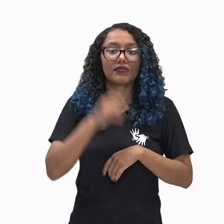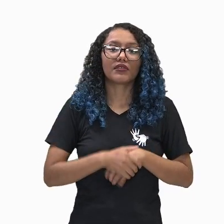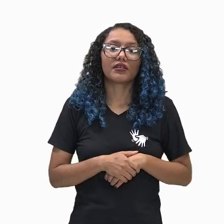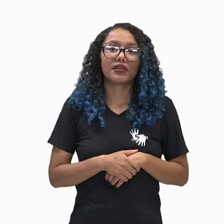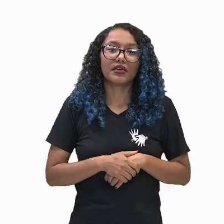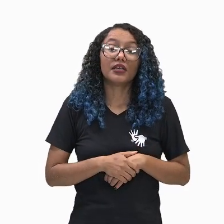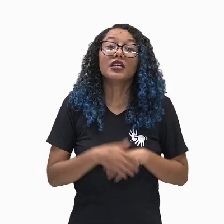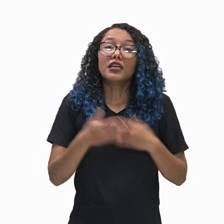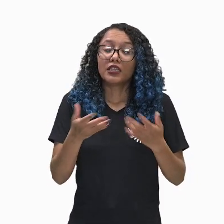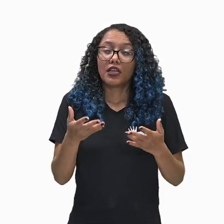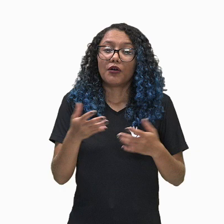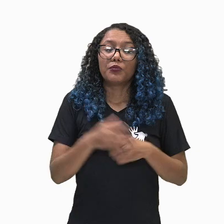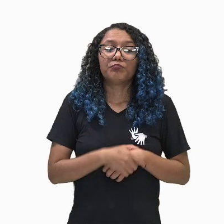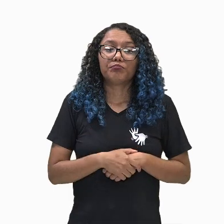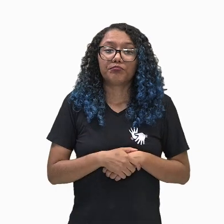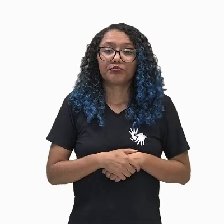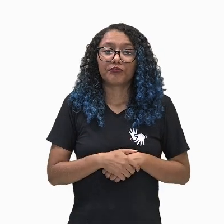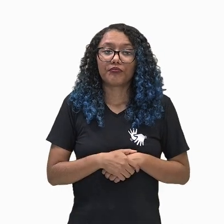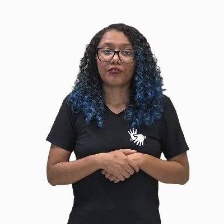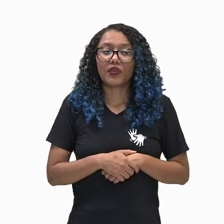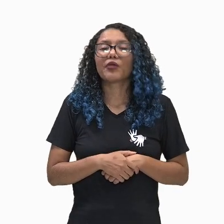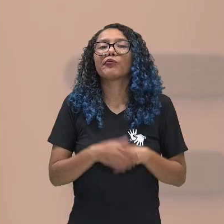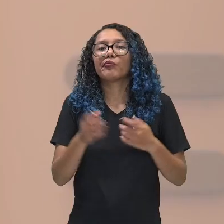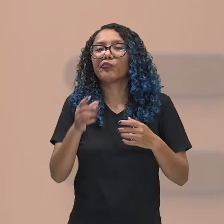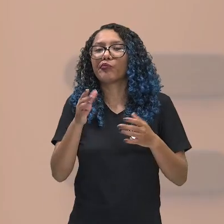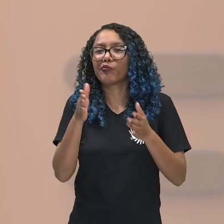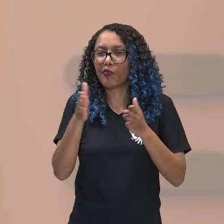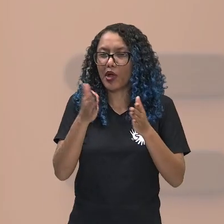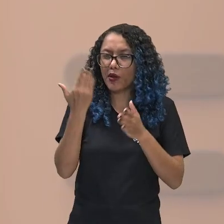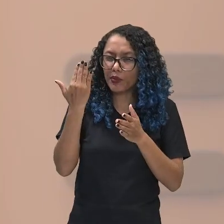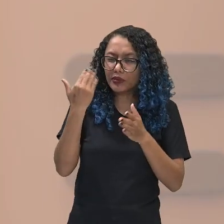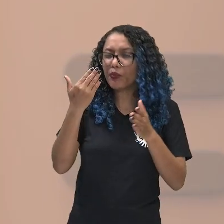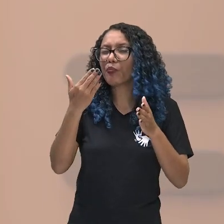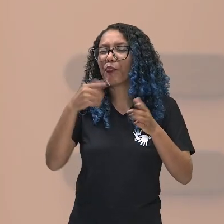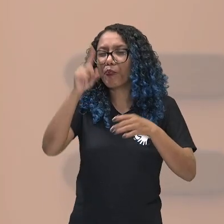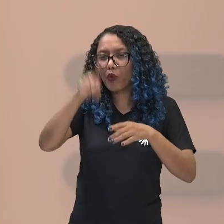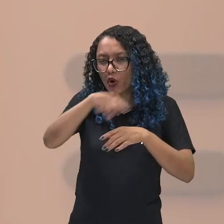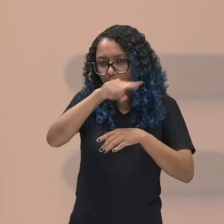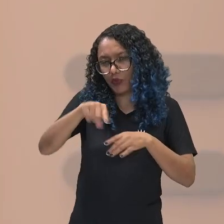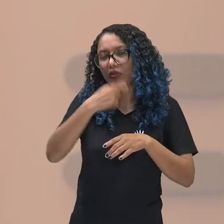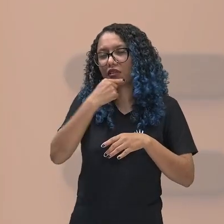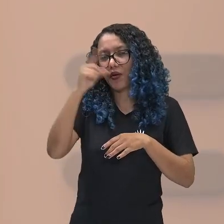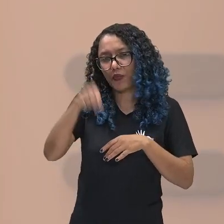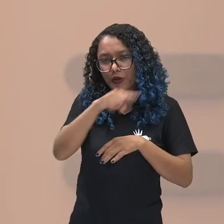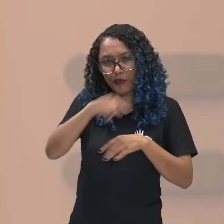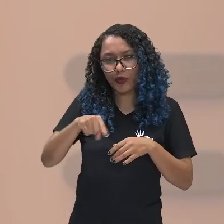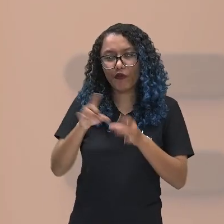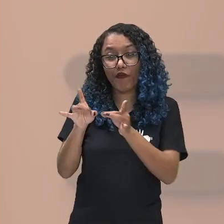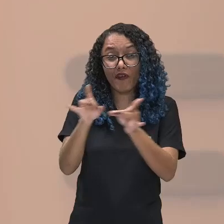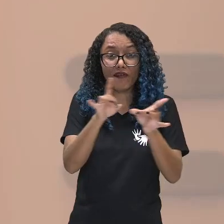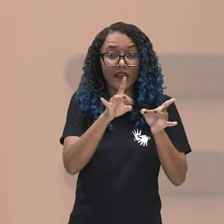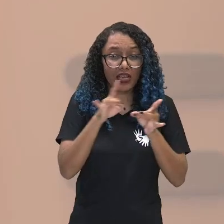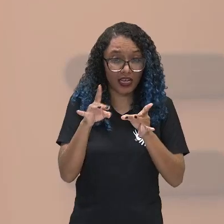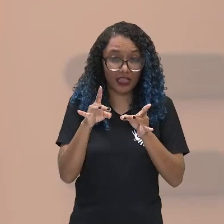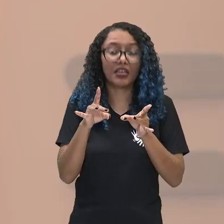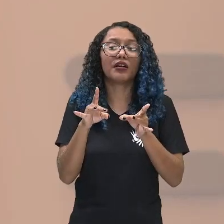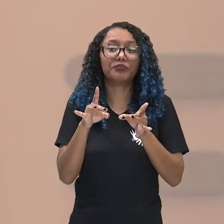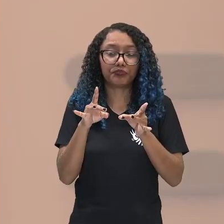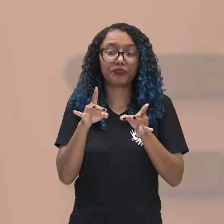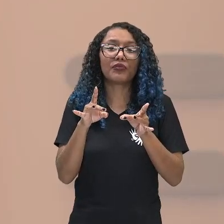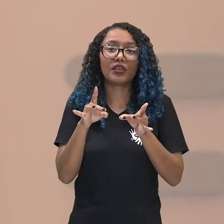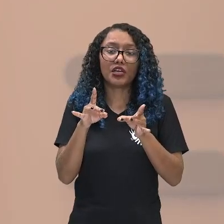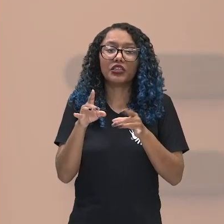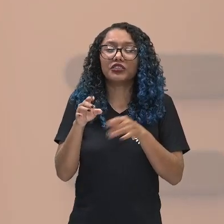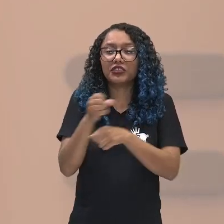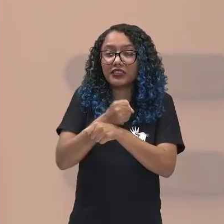Inglaterra, ela proibiu aí o tráfico de escravos, tá, em suas possessões